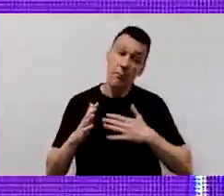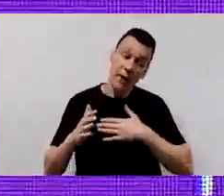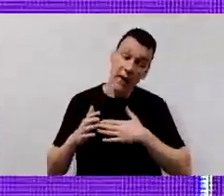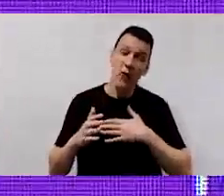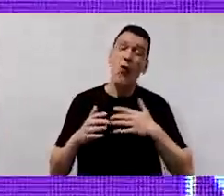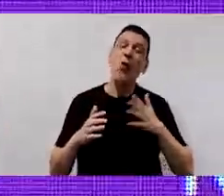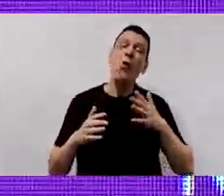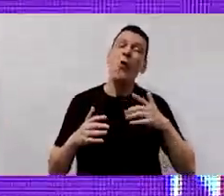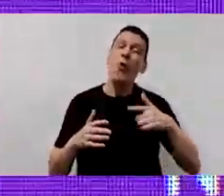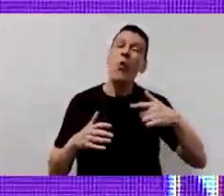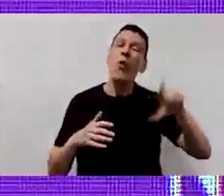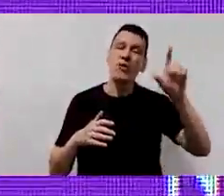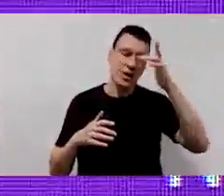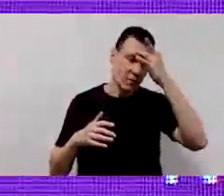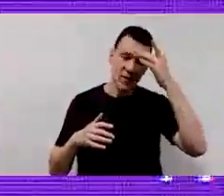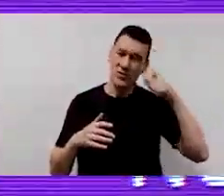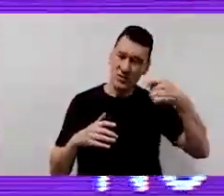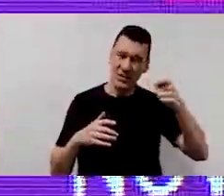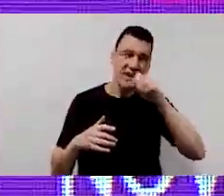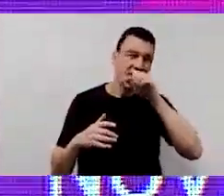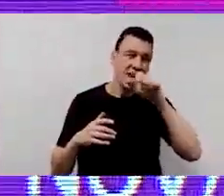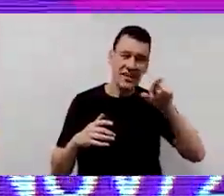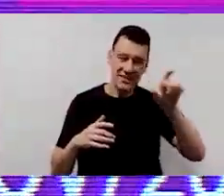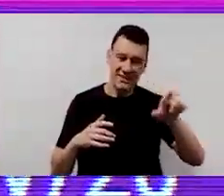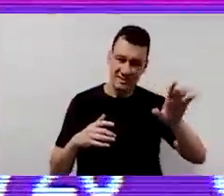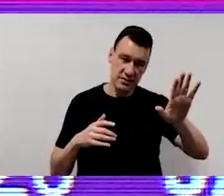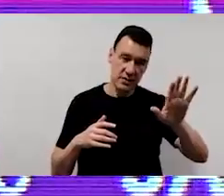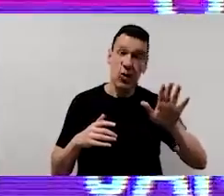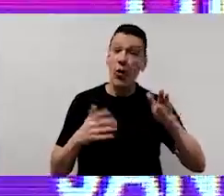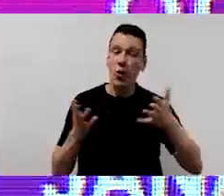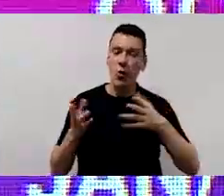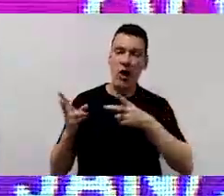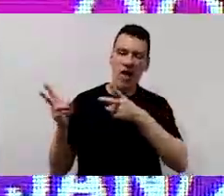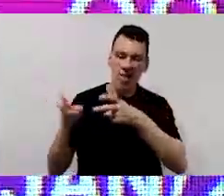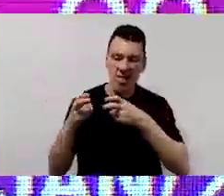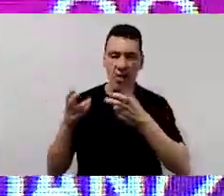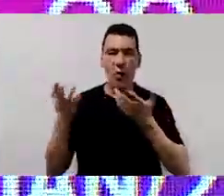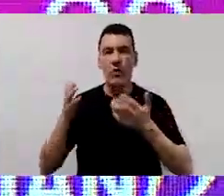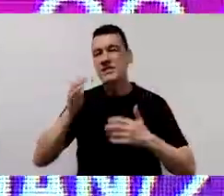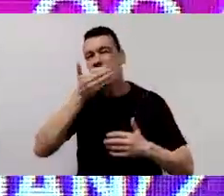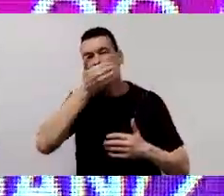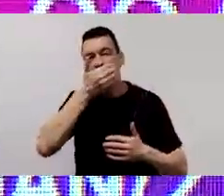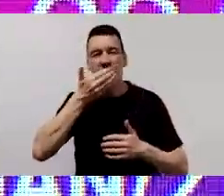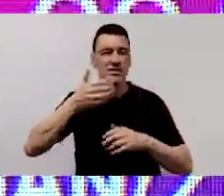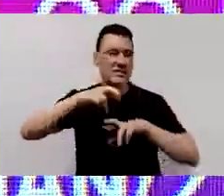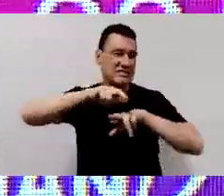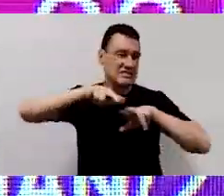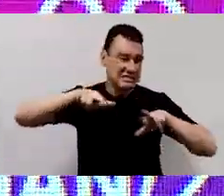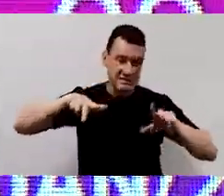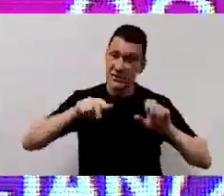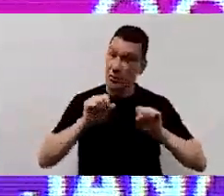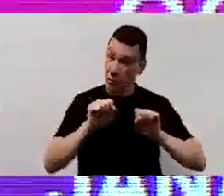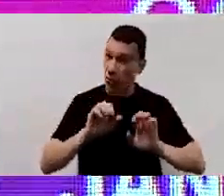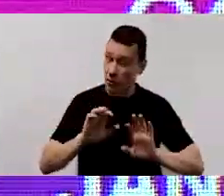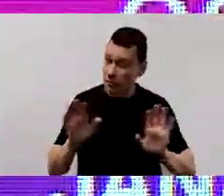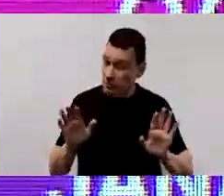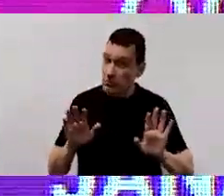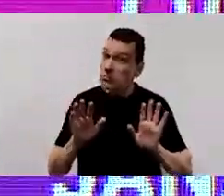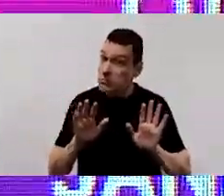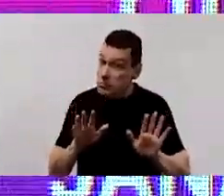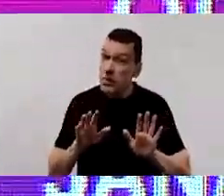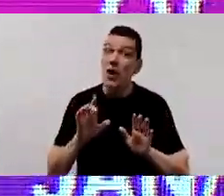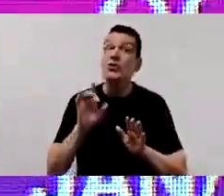até extorsão e sequestro. Então, esses números aqui são só os registrados. Imagine que ainda muitos